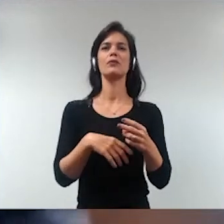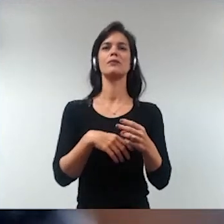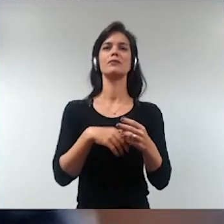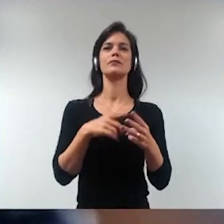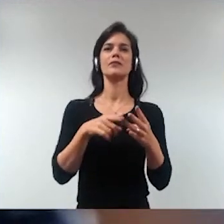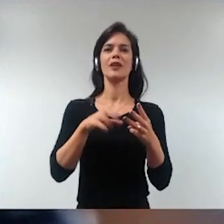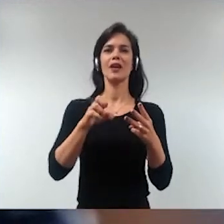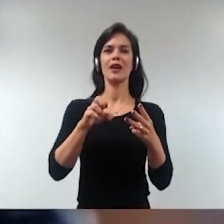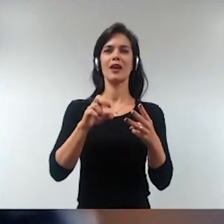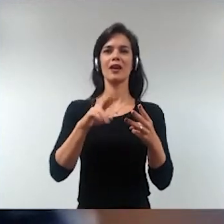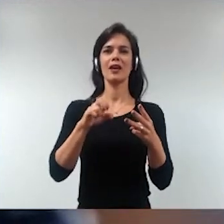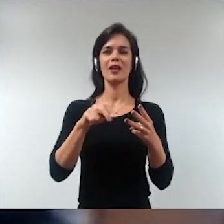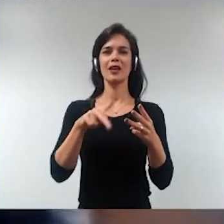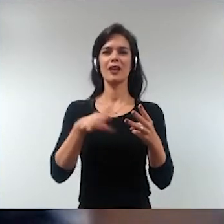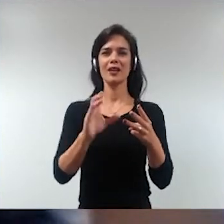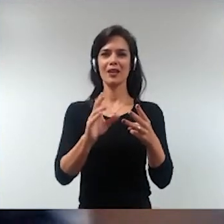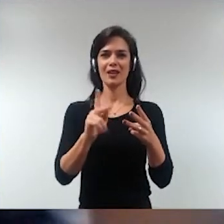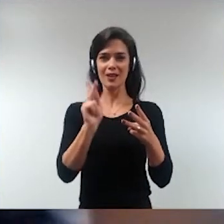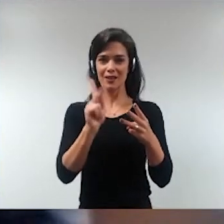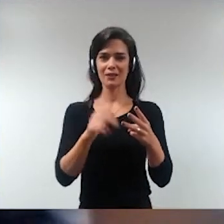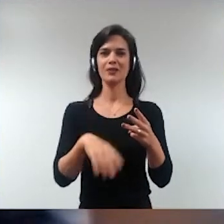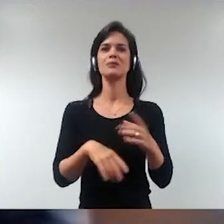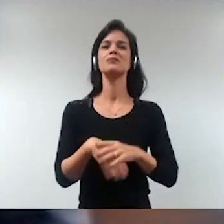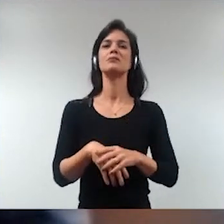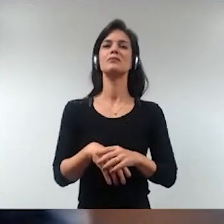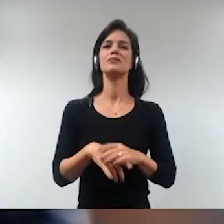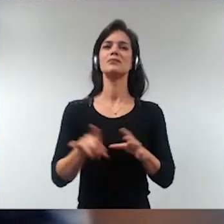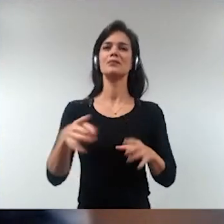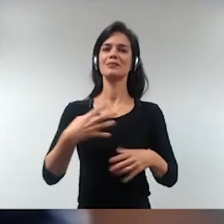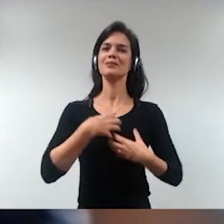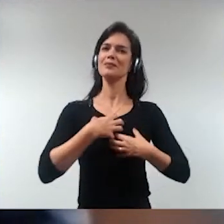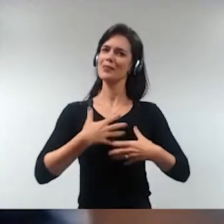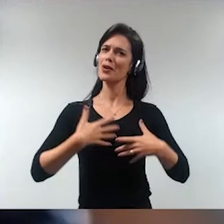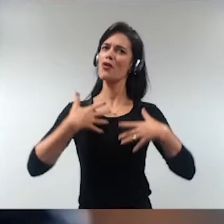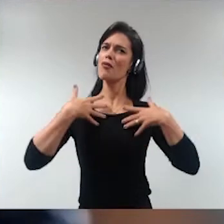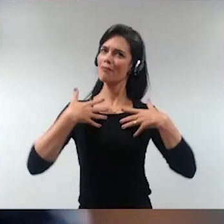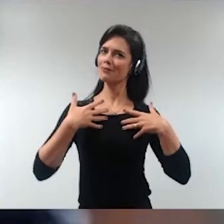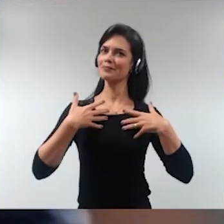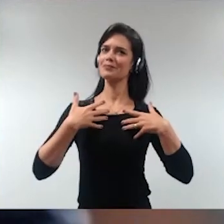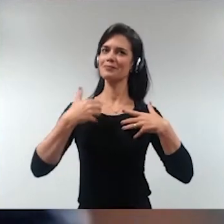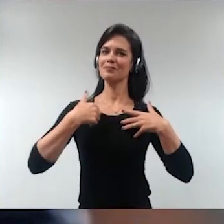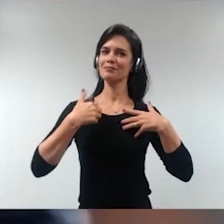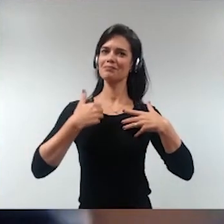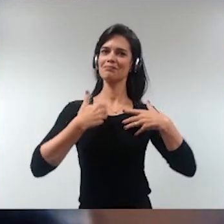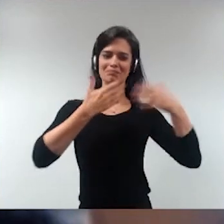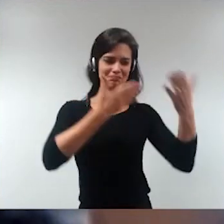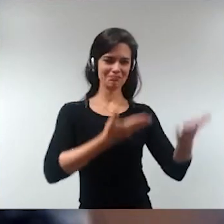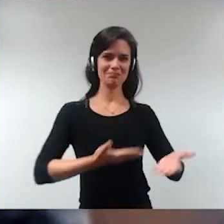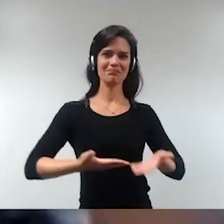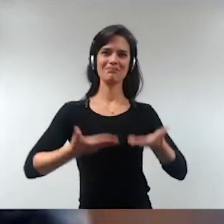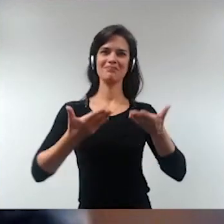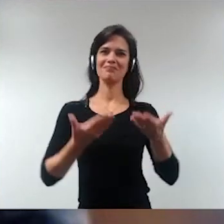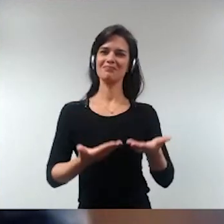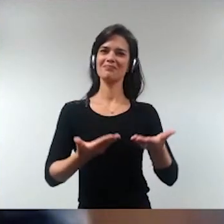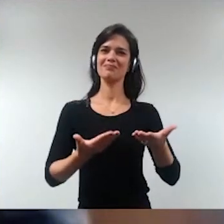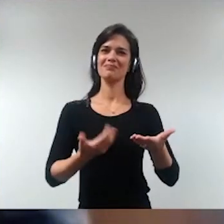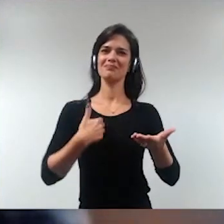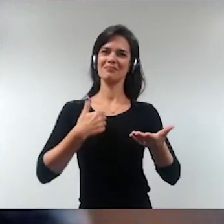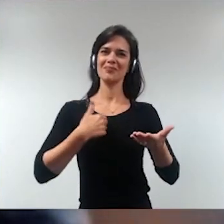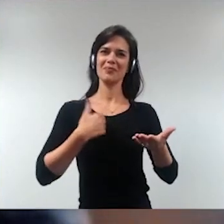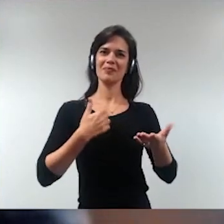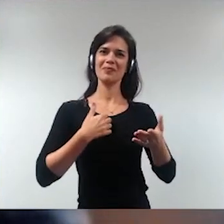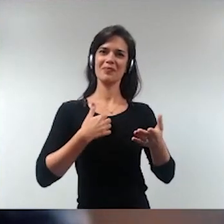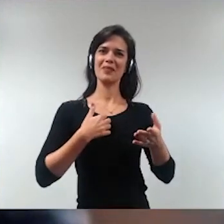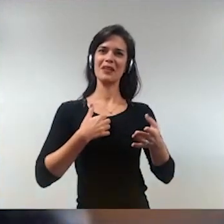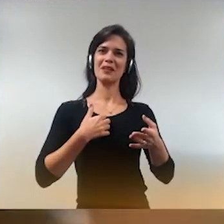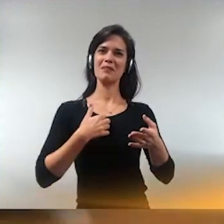Eric Venâncio, e é com muita satisfação que faço as honras aqui de moderador desse painel,